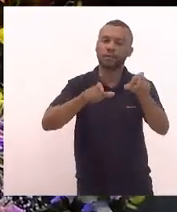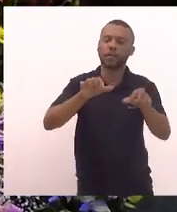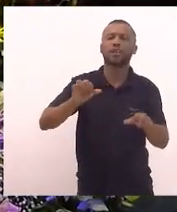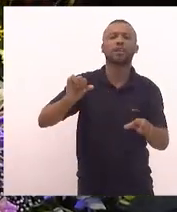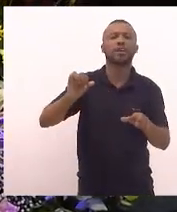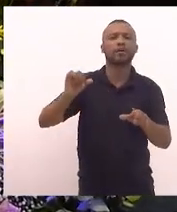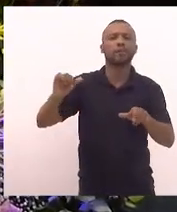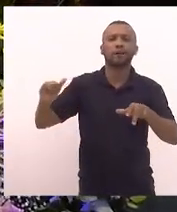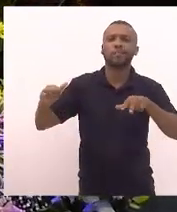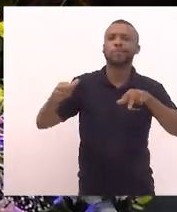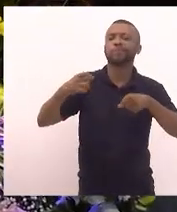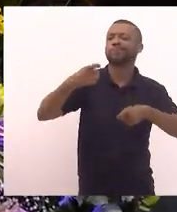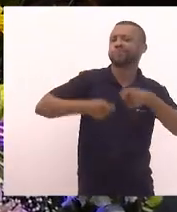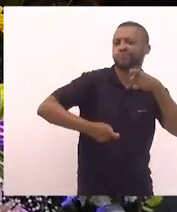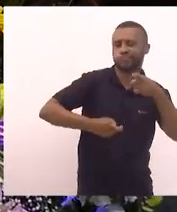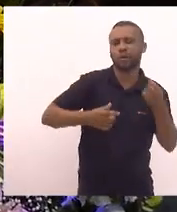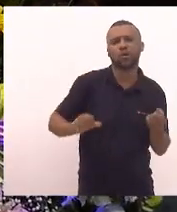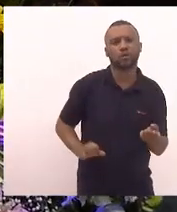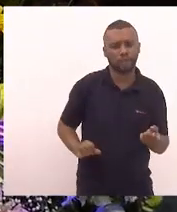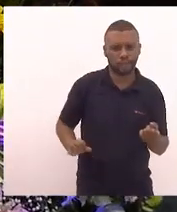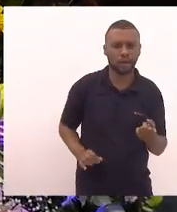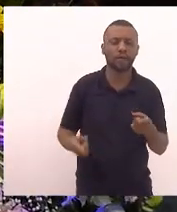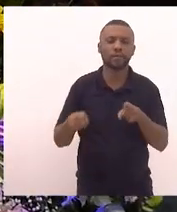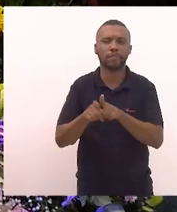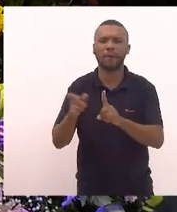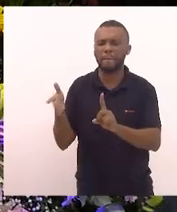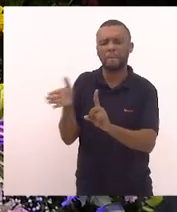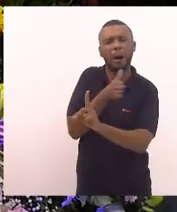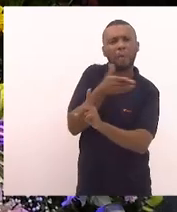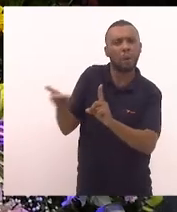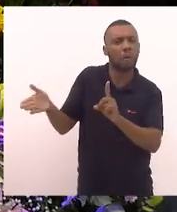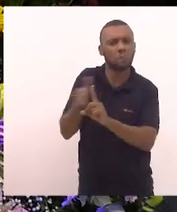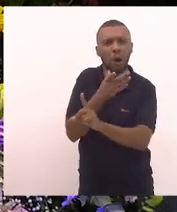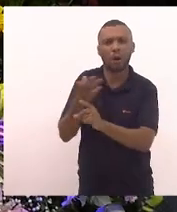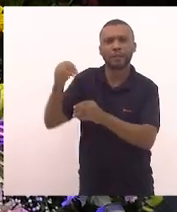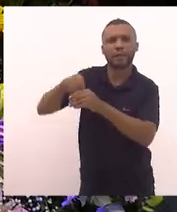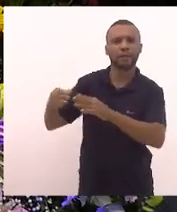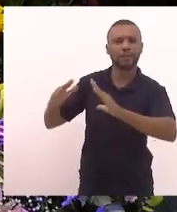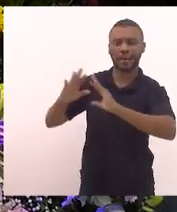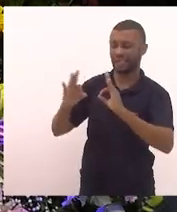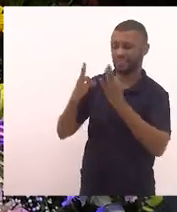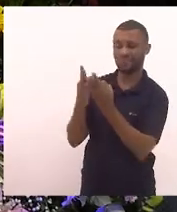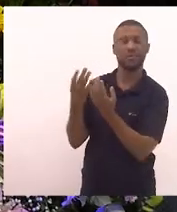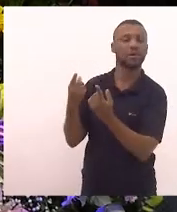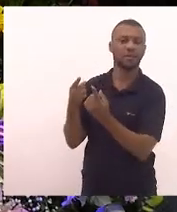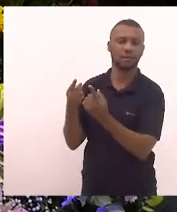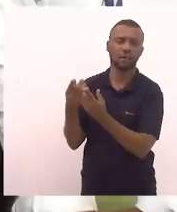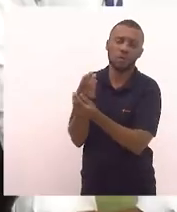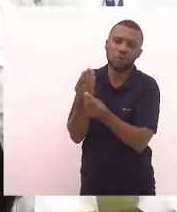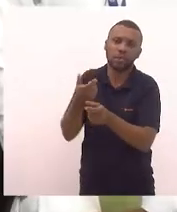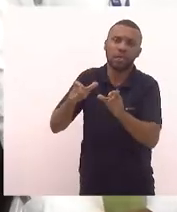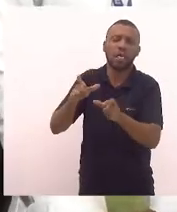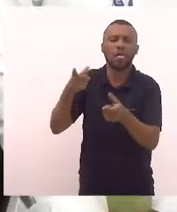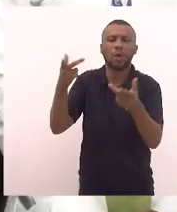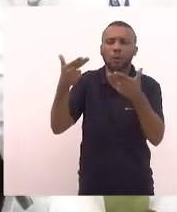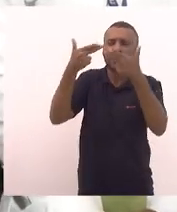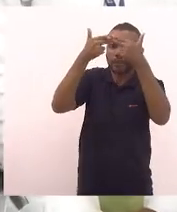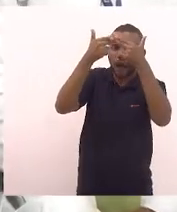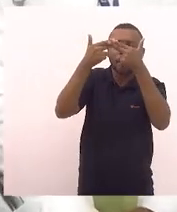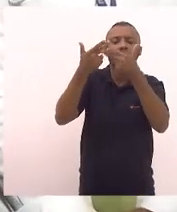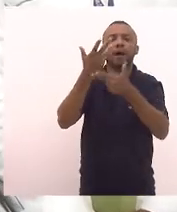sofreram violência sexual e violência doméstica, muitas delas com traumas de